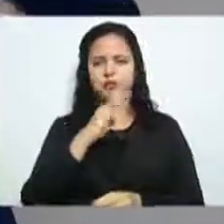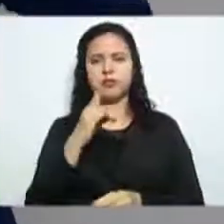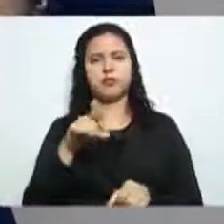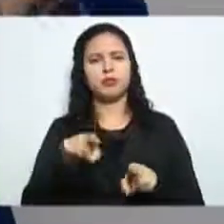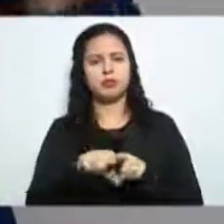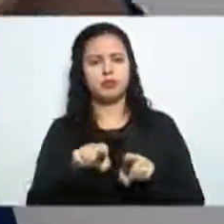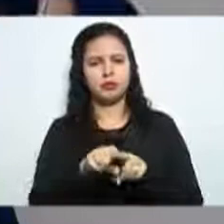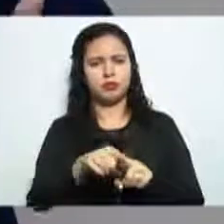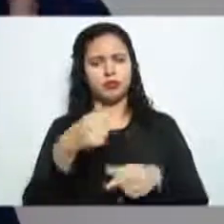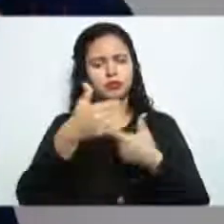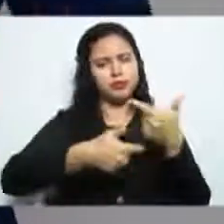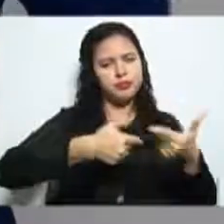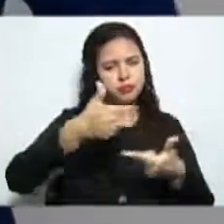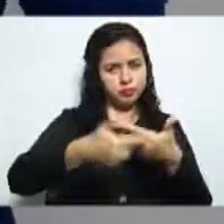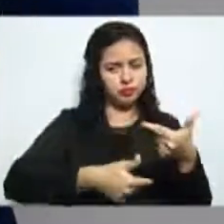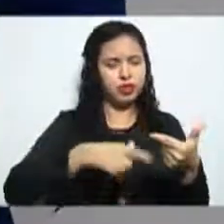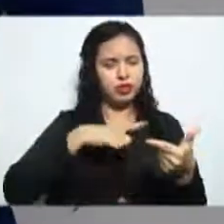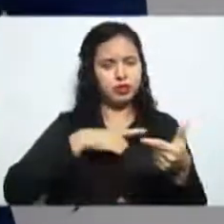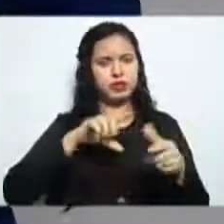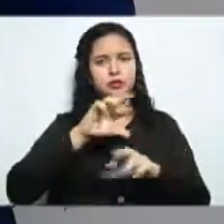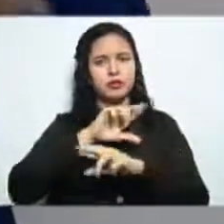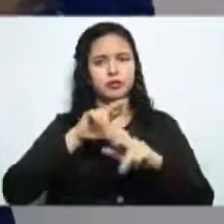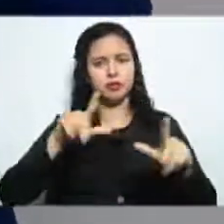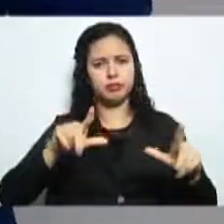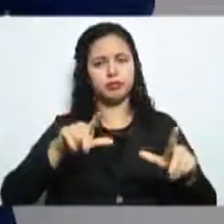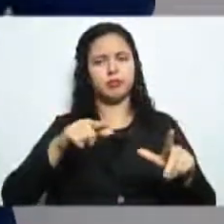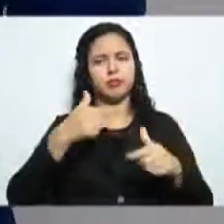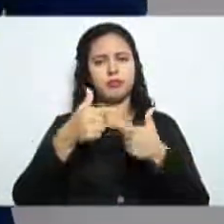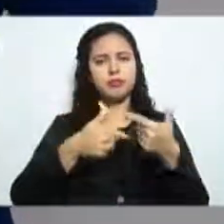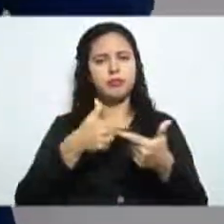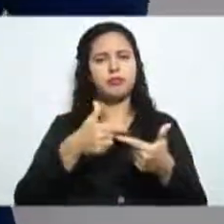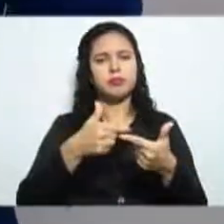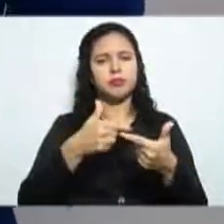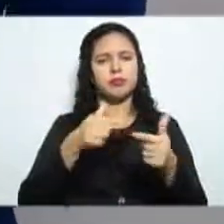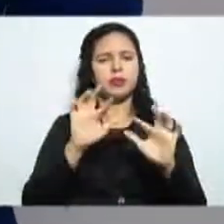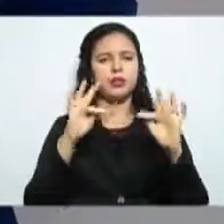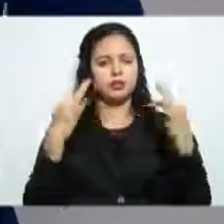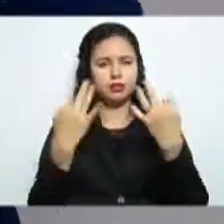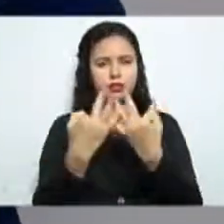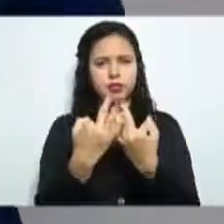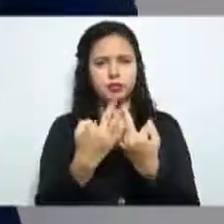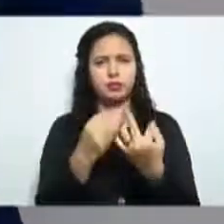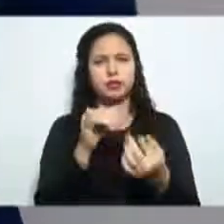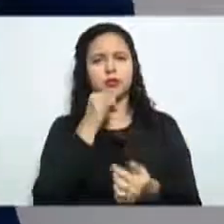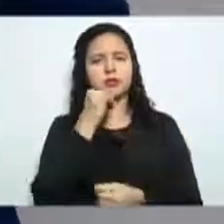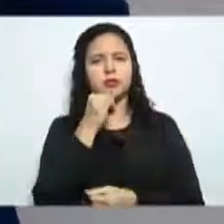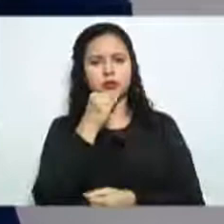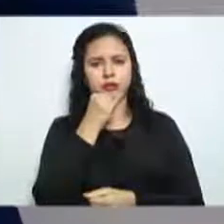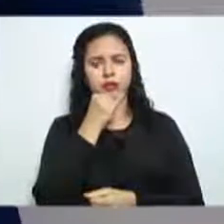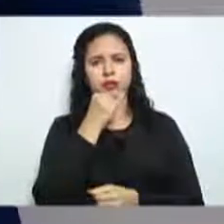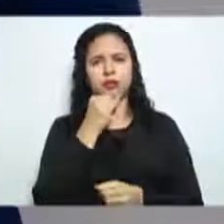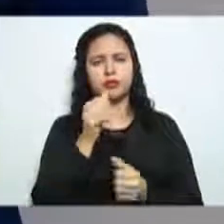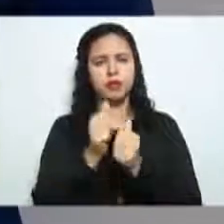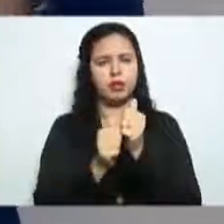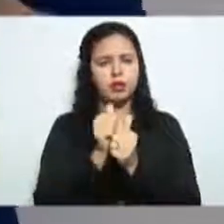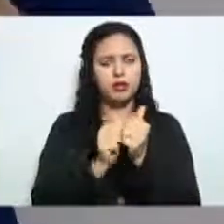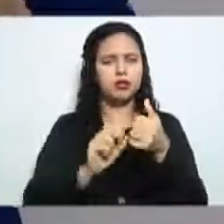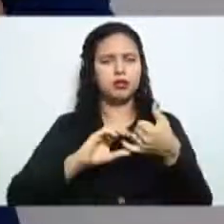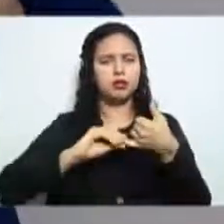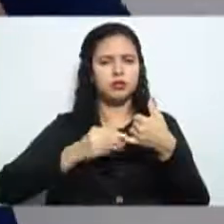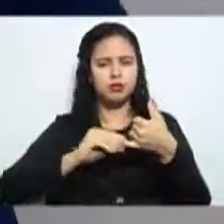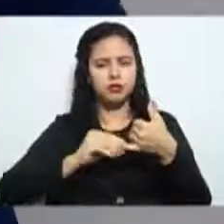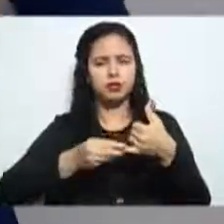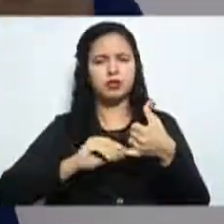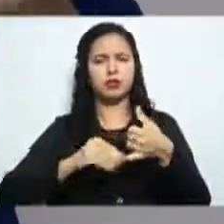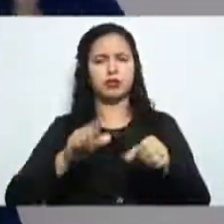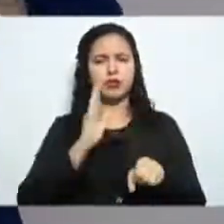Aqui existe uma diversificação de produção familiar entre os gêneros alimentícios, como mandioca, arroz, feijão, entre